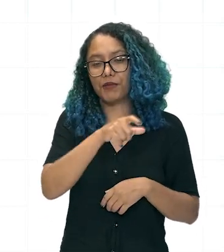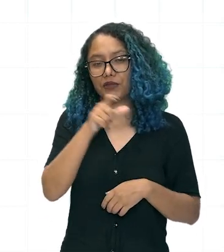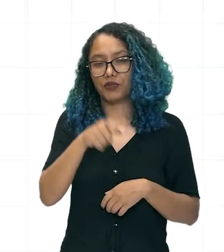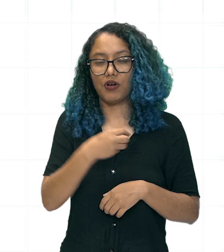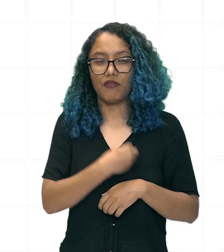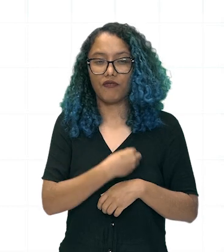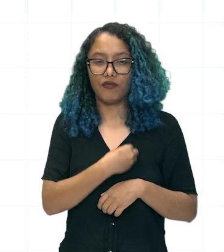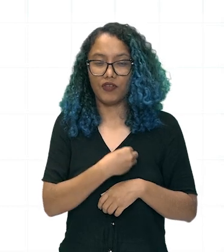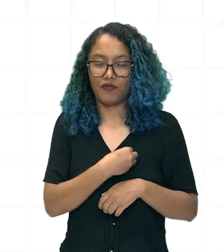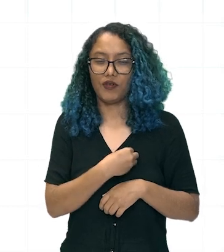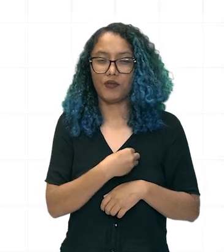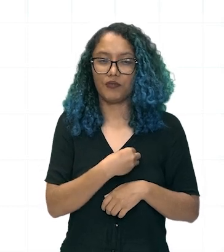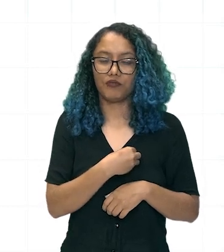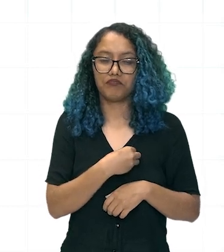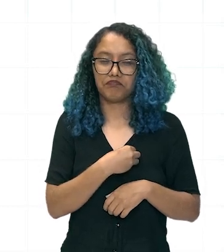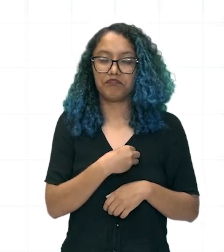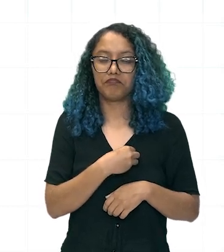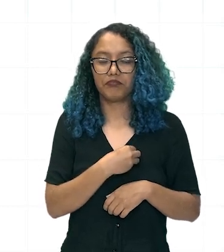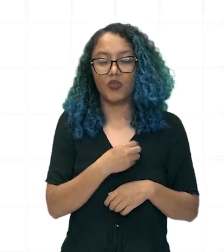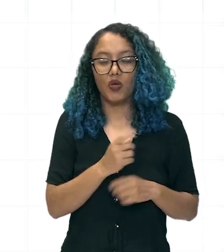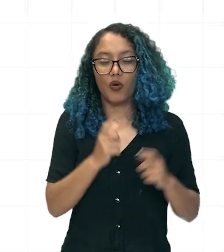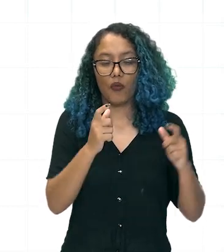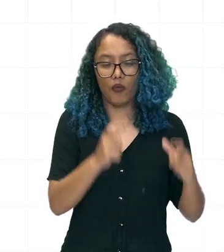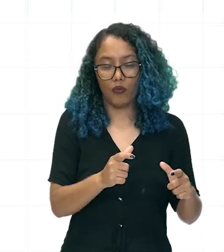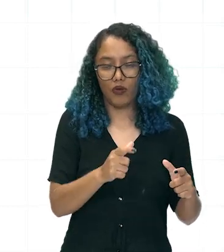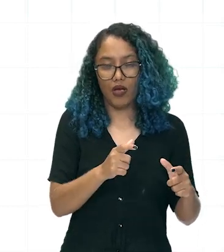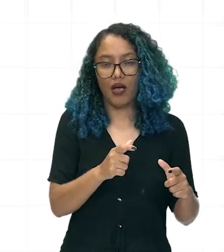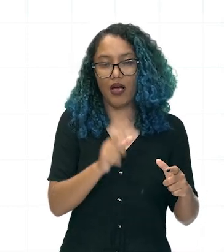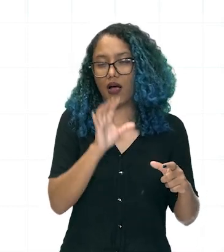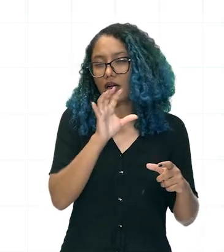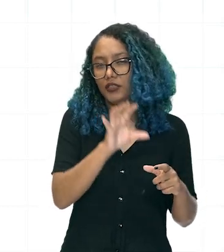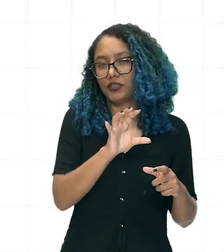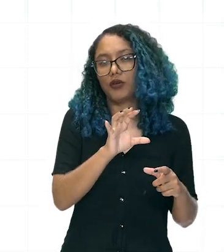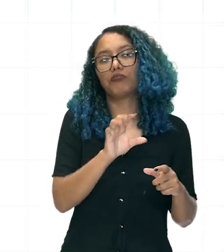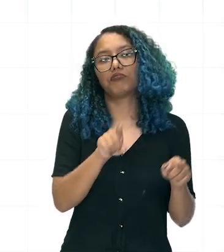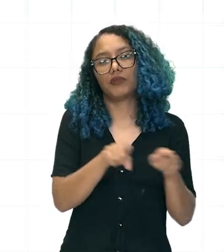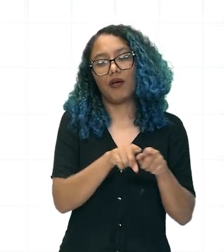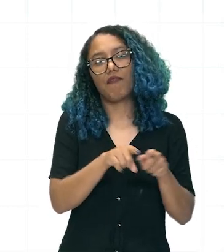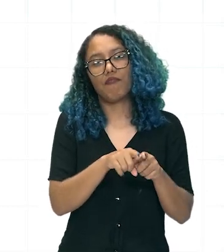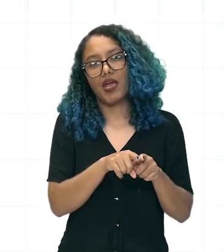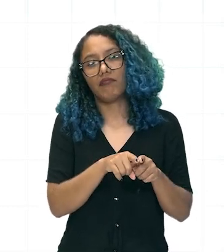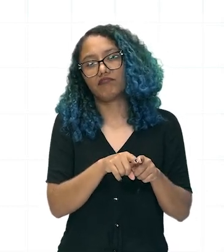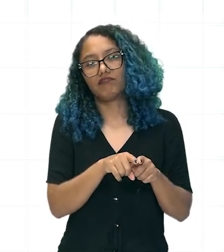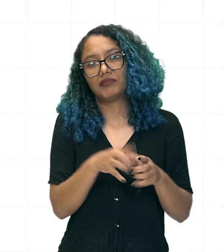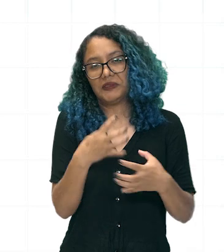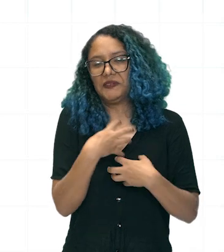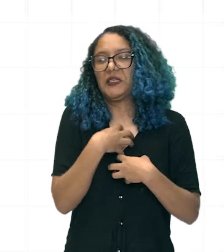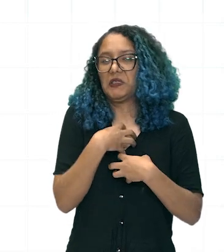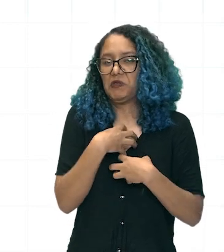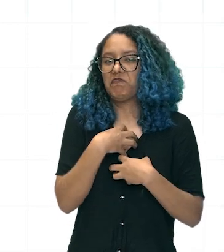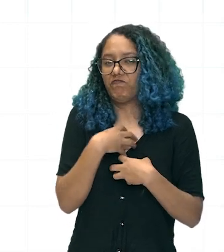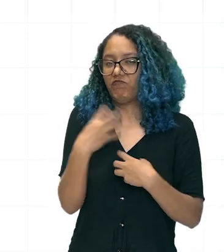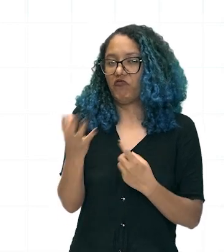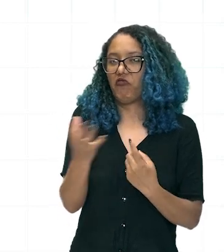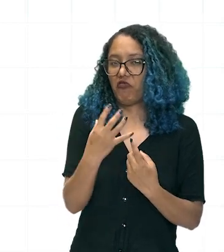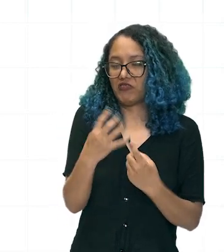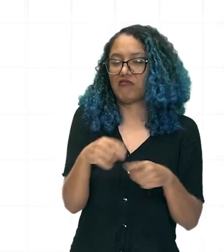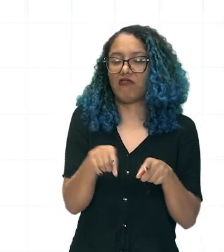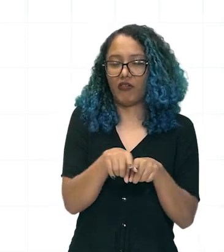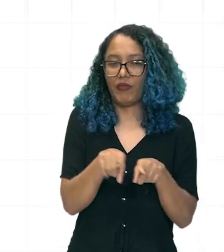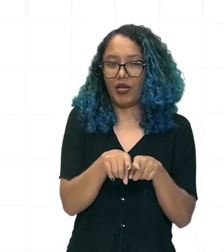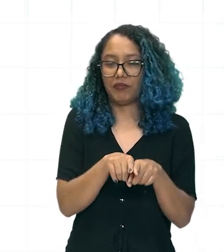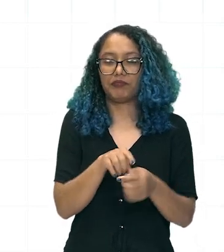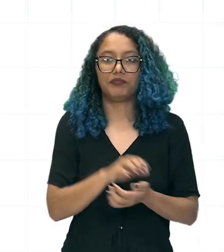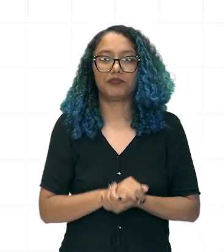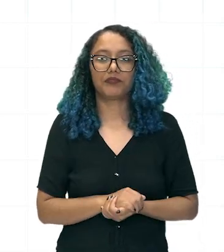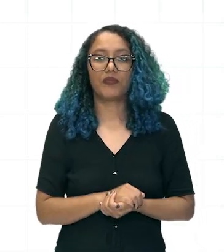num determinado local, em uma determinada região, pode ser impactado. E no ciclo